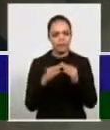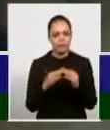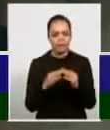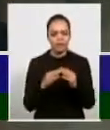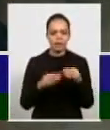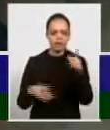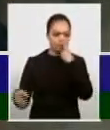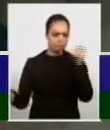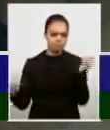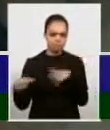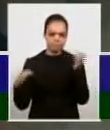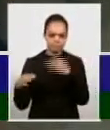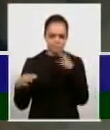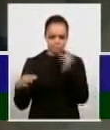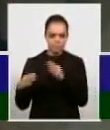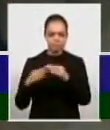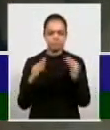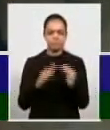lixo caseiro,